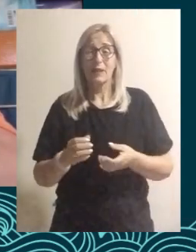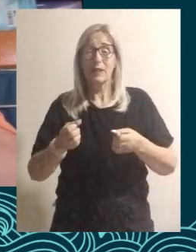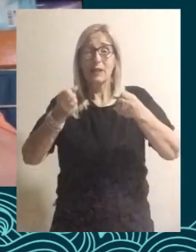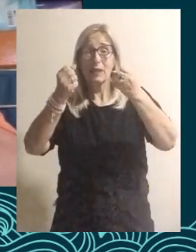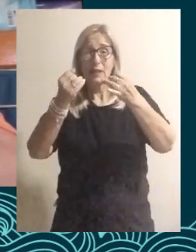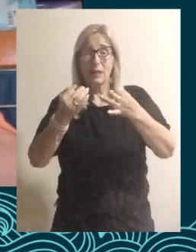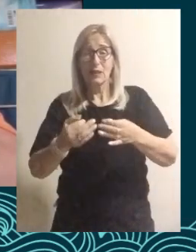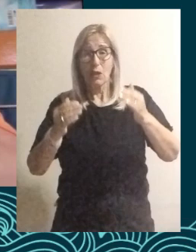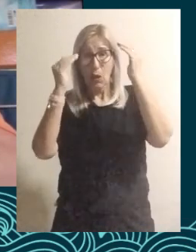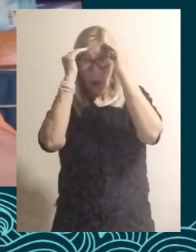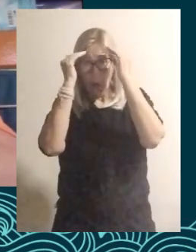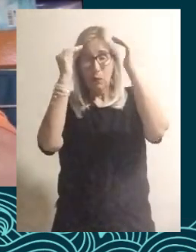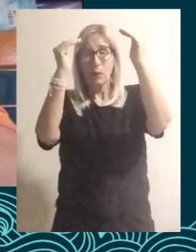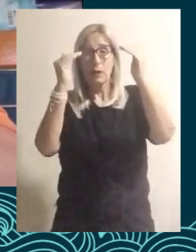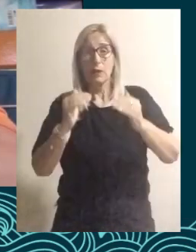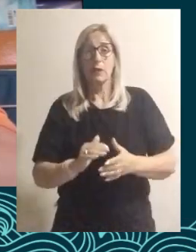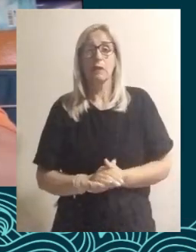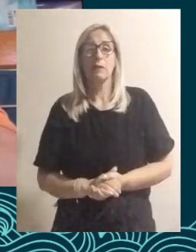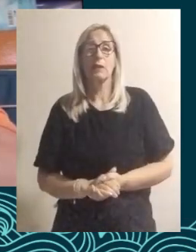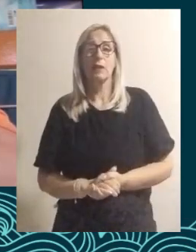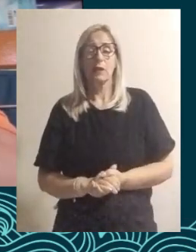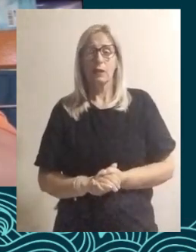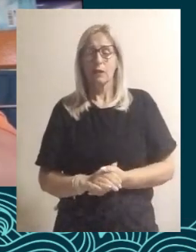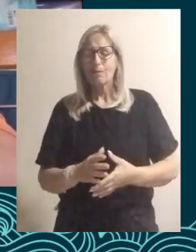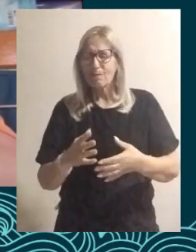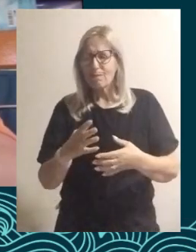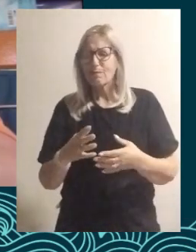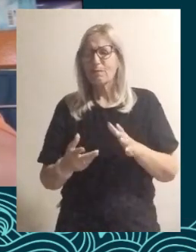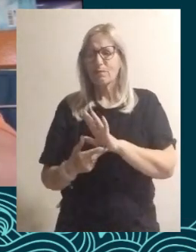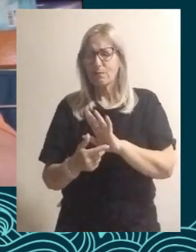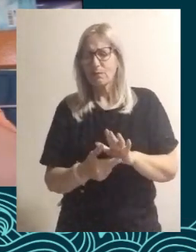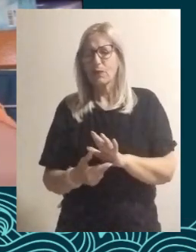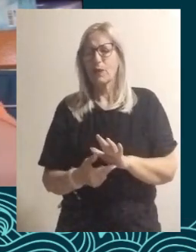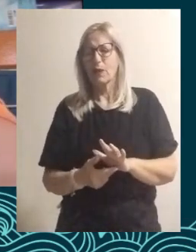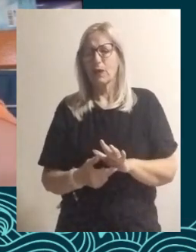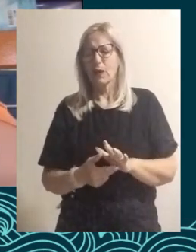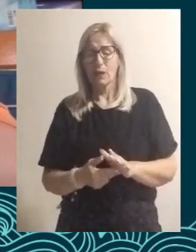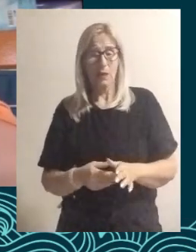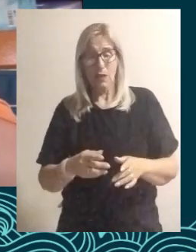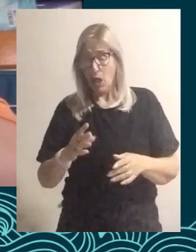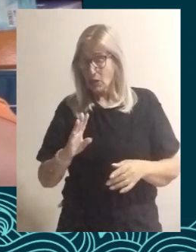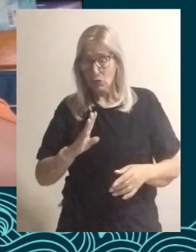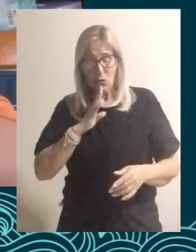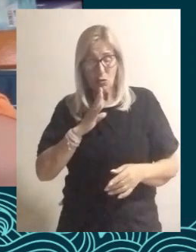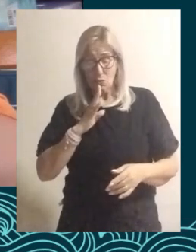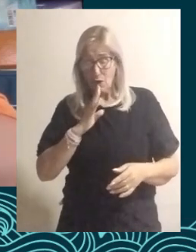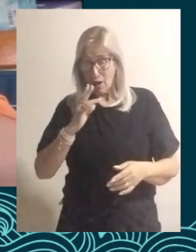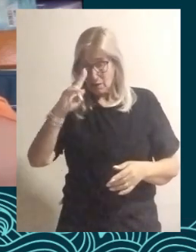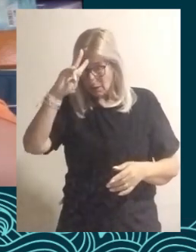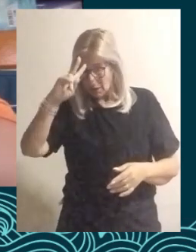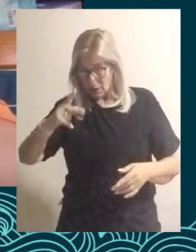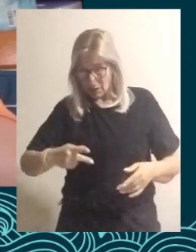por, eu diria, desobediência, que permitem a gente se